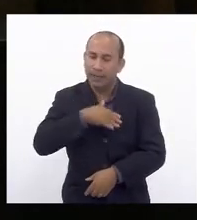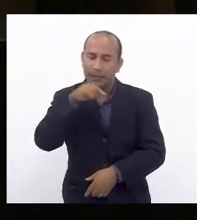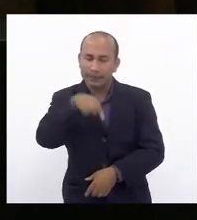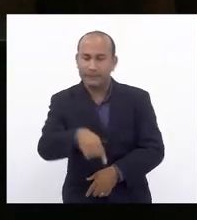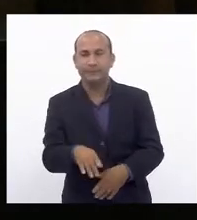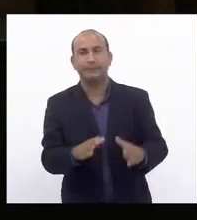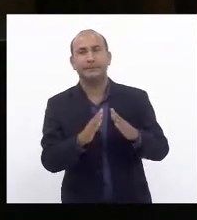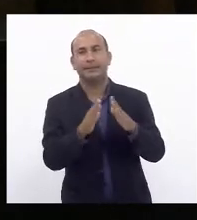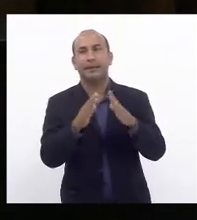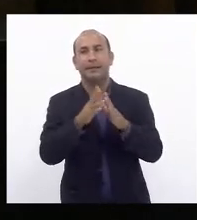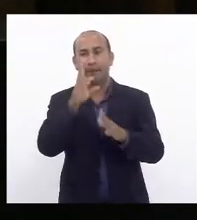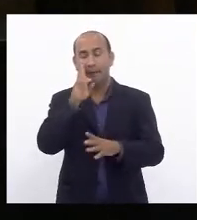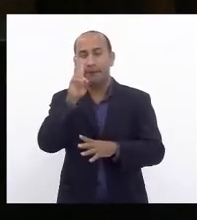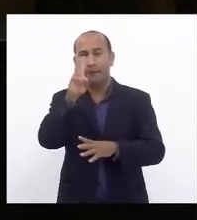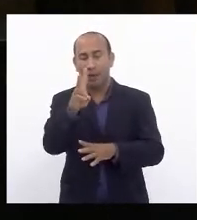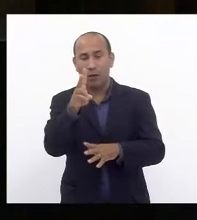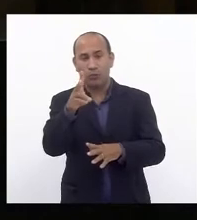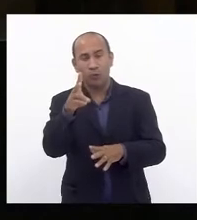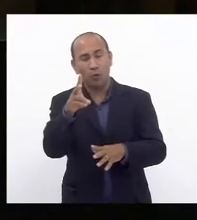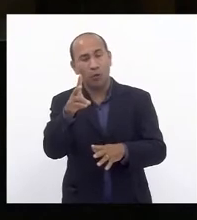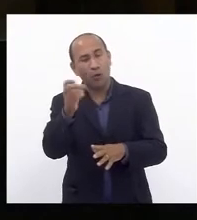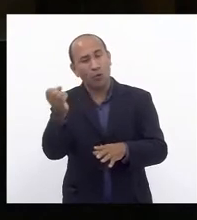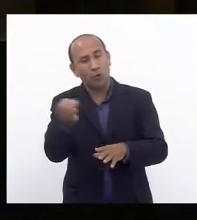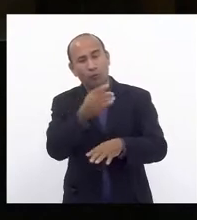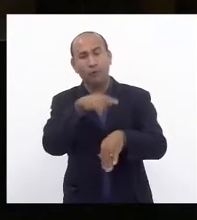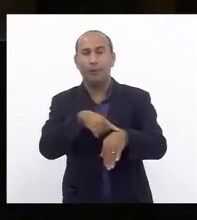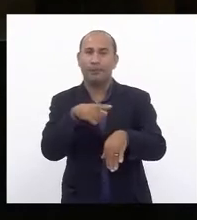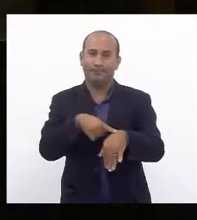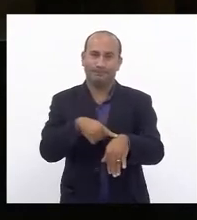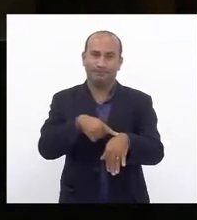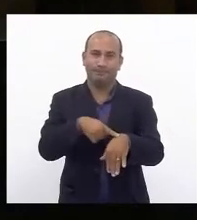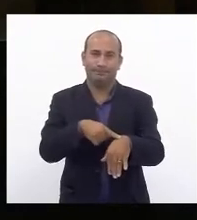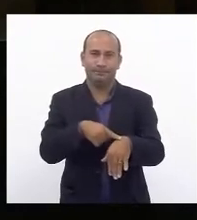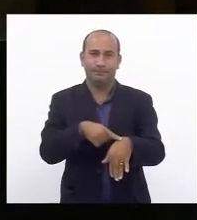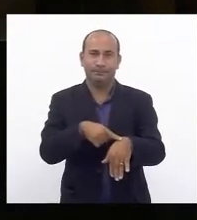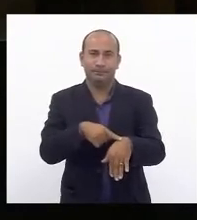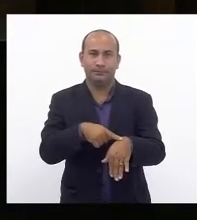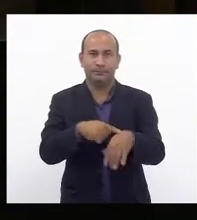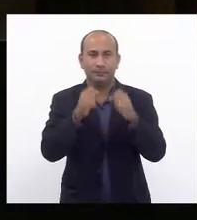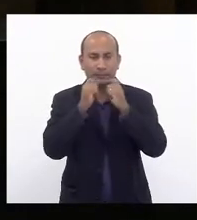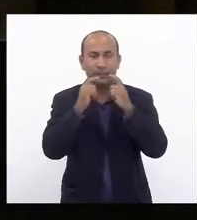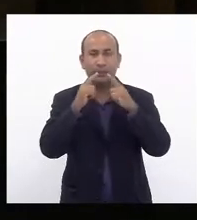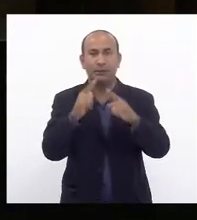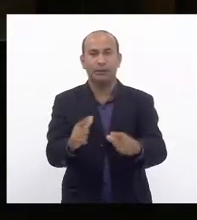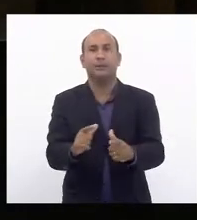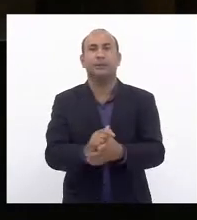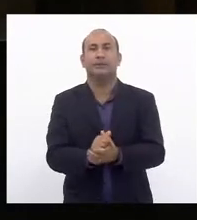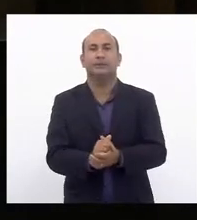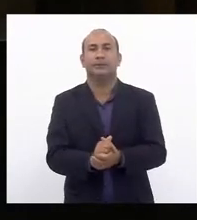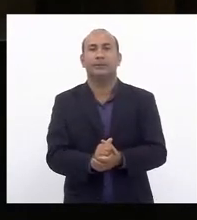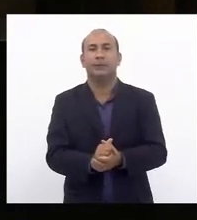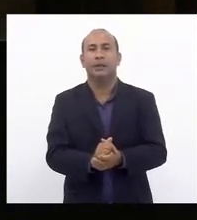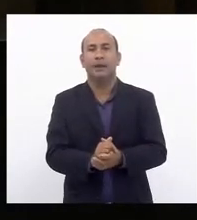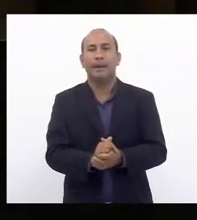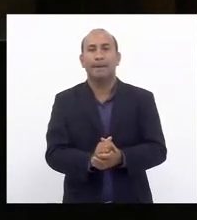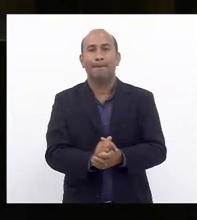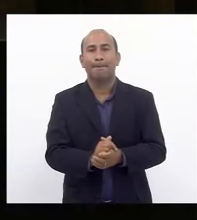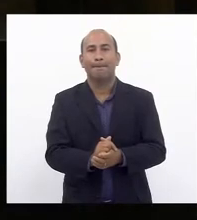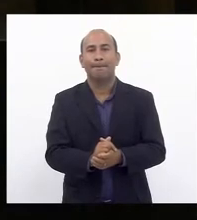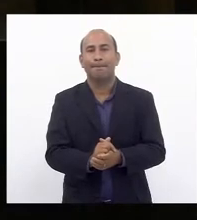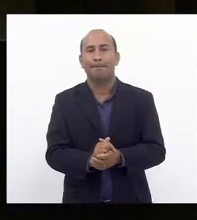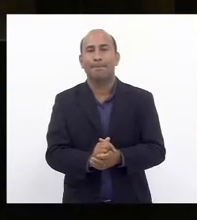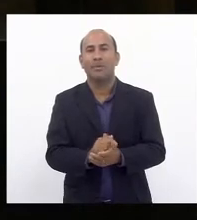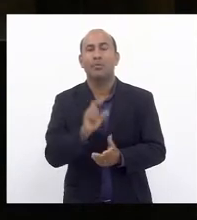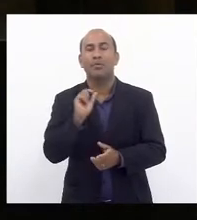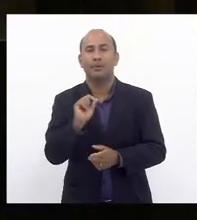casa, vendo esse novo momento da LERJ, um momento muito importante, de uma LERJ mais modernizada, mais digitalizada. E